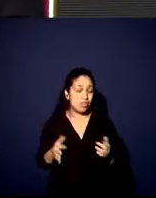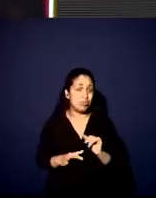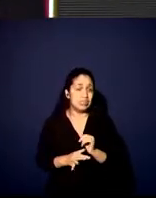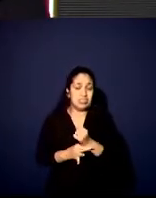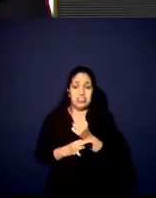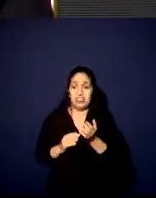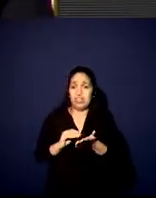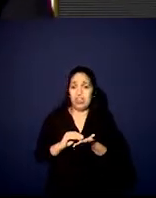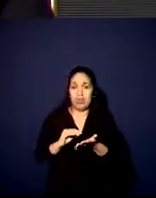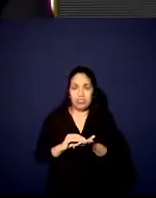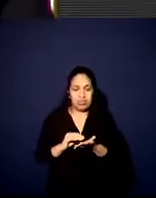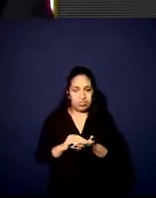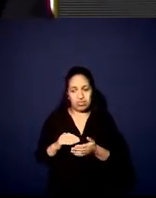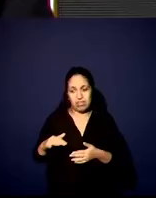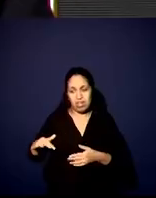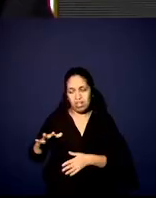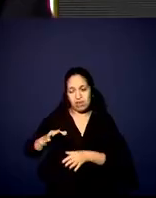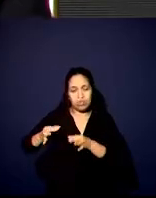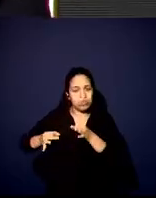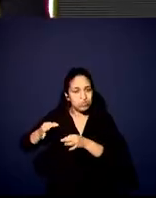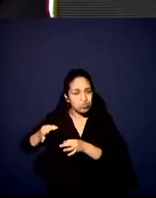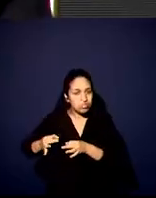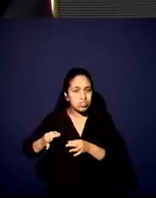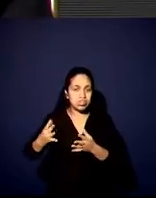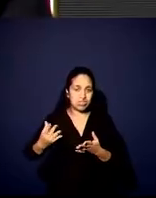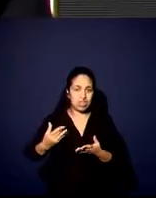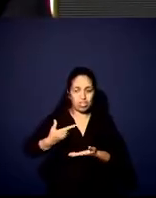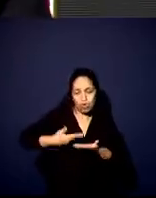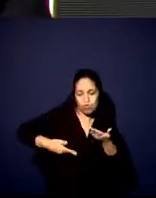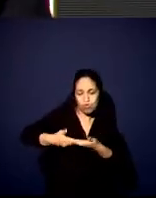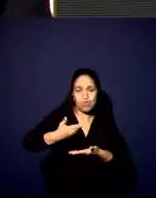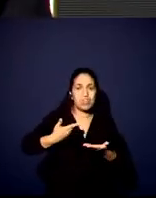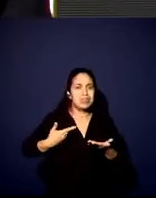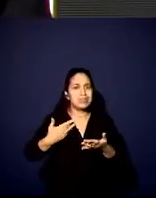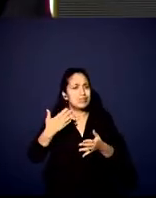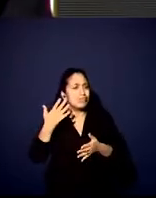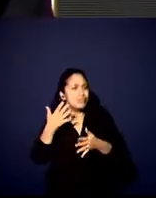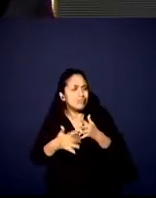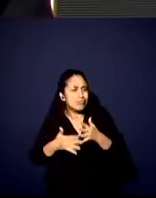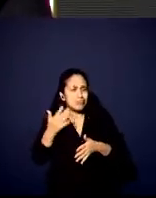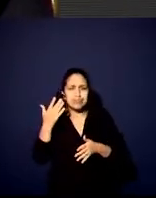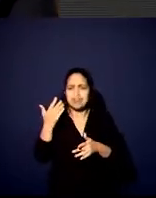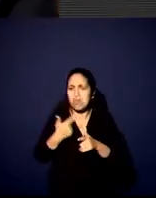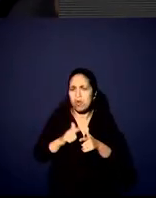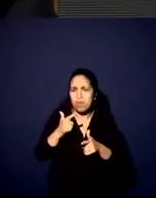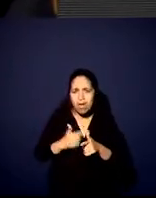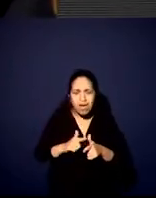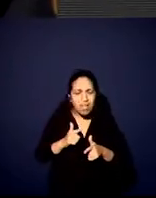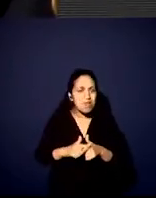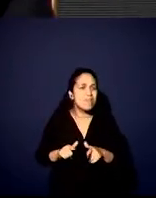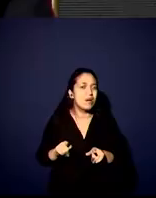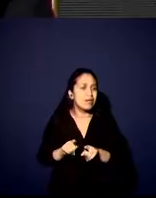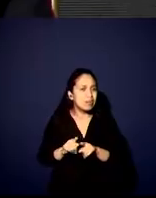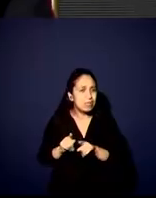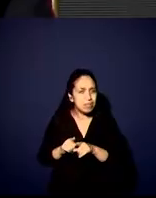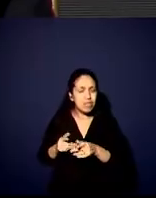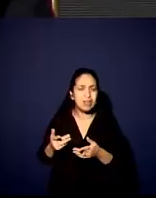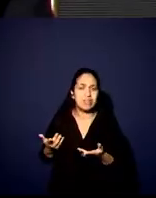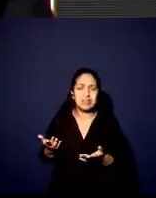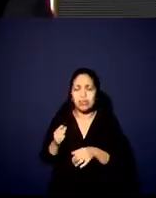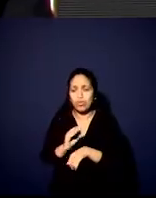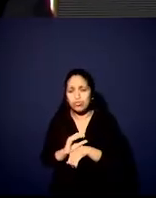da problemas de convivência pode afetar na nossa malha de discussão constitucional